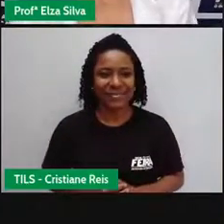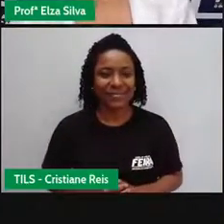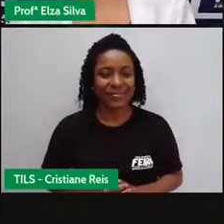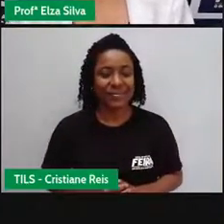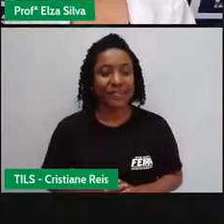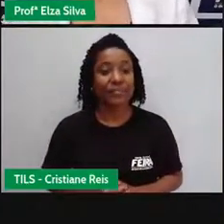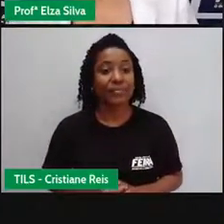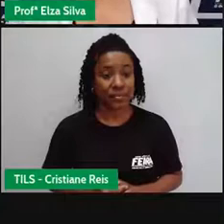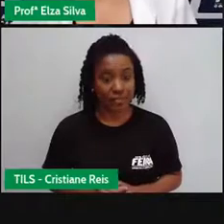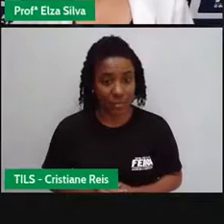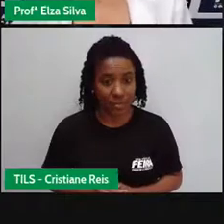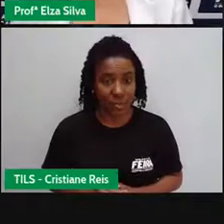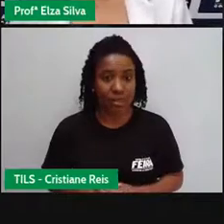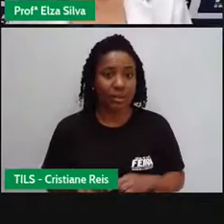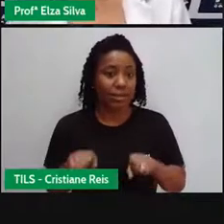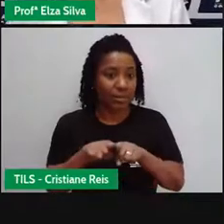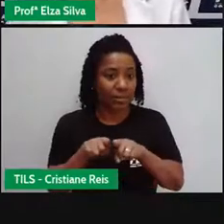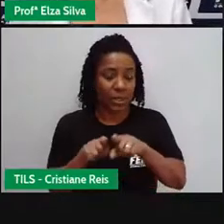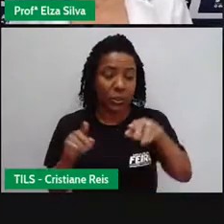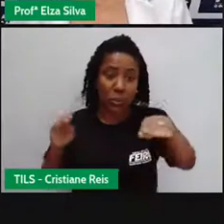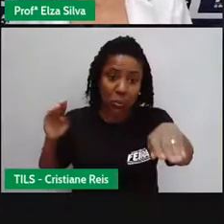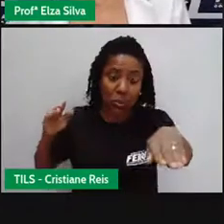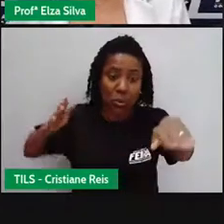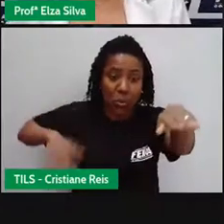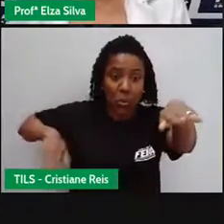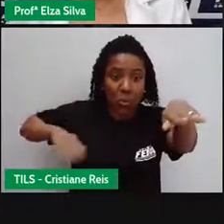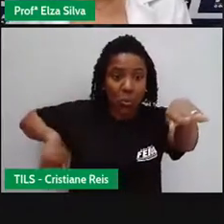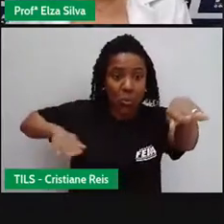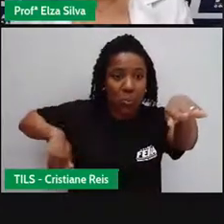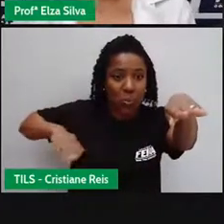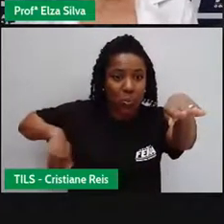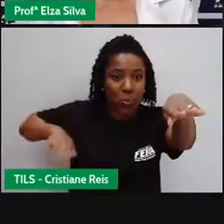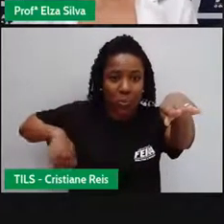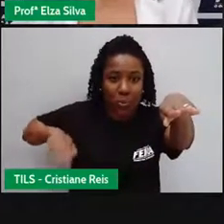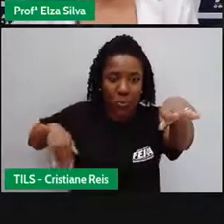E temos também a natação, as atividades de natação.